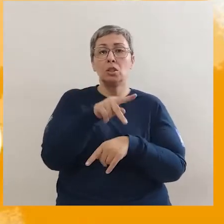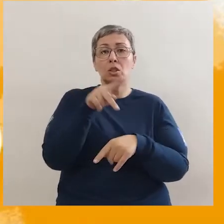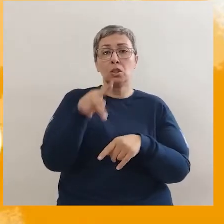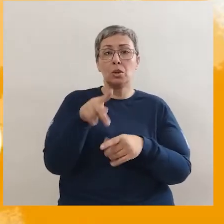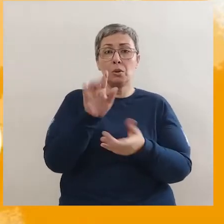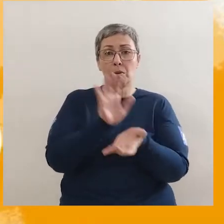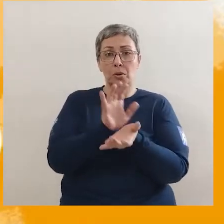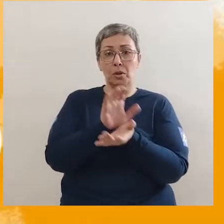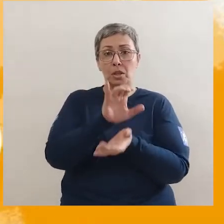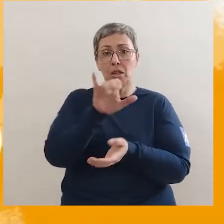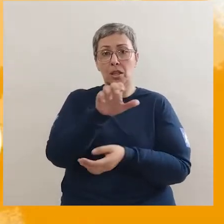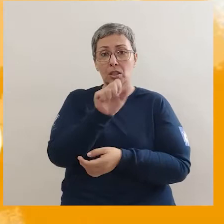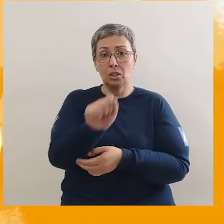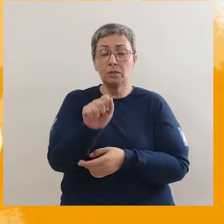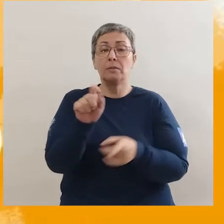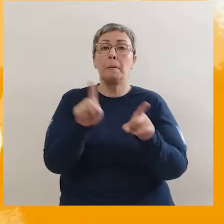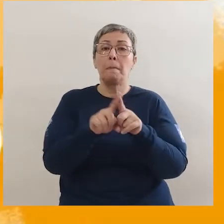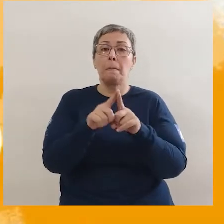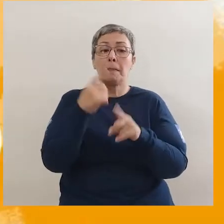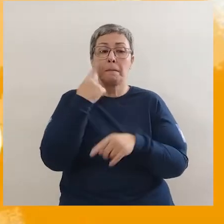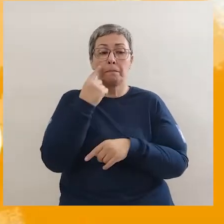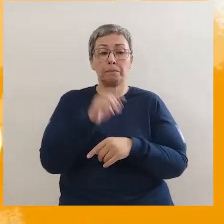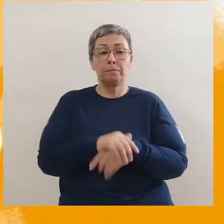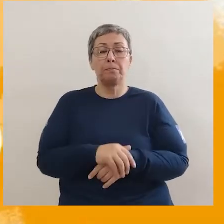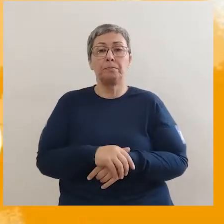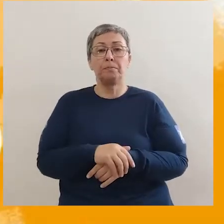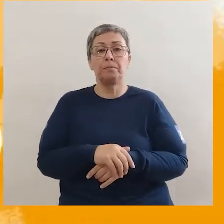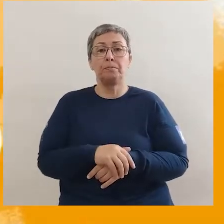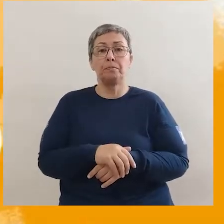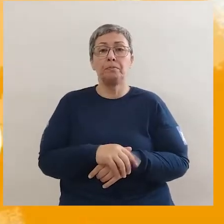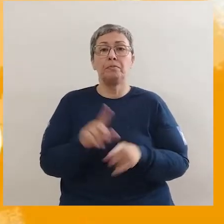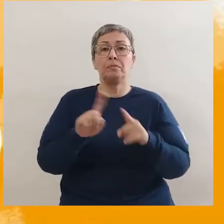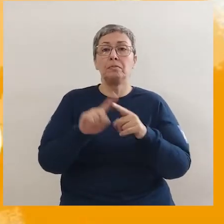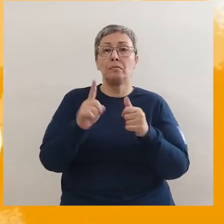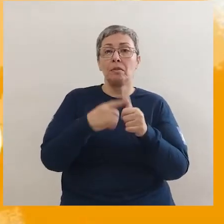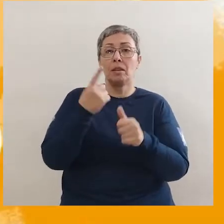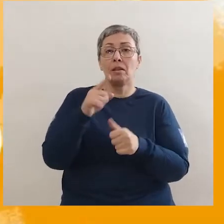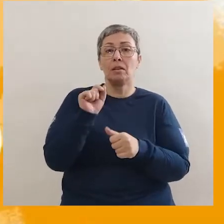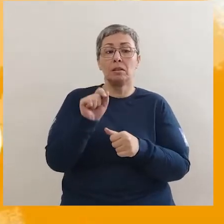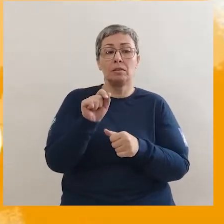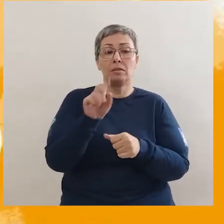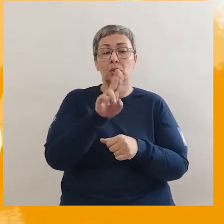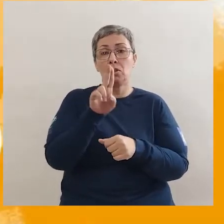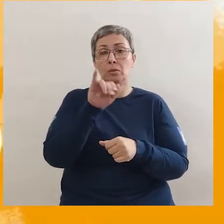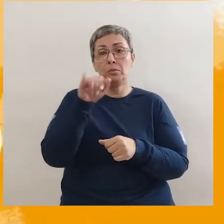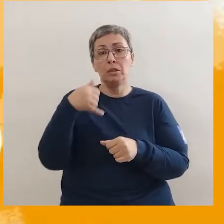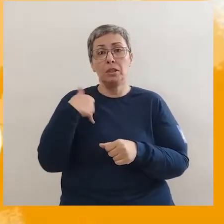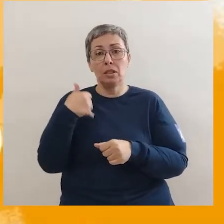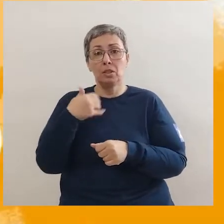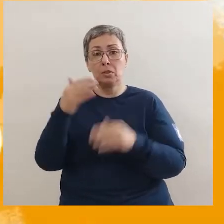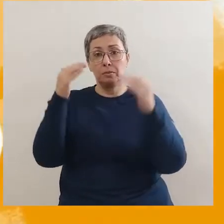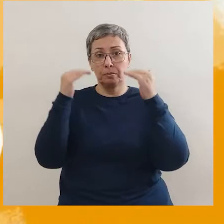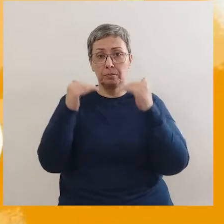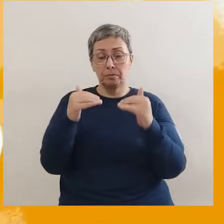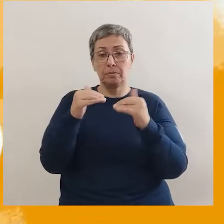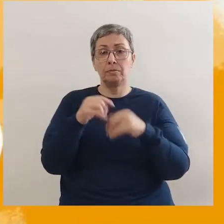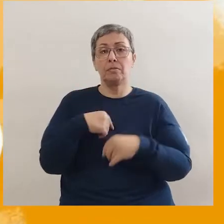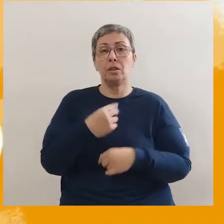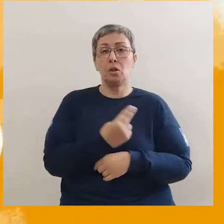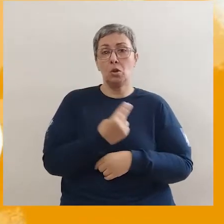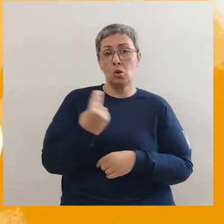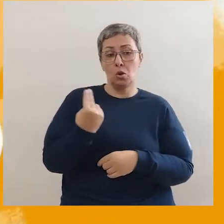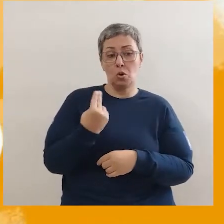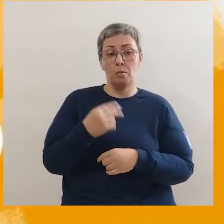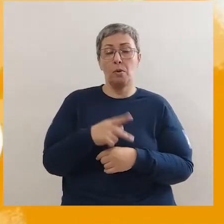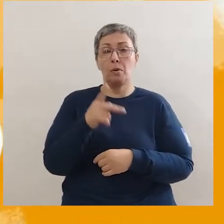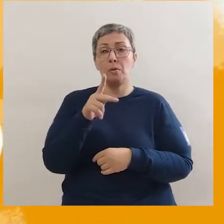equipe da EJA. Então, olha lá. Primeiro eu coloquei nome e idade, embaixo o meu nome, vou começar com o